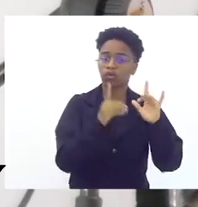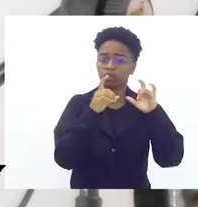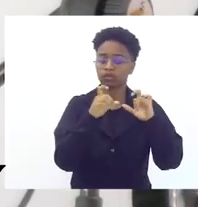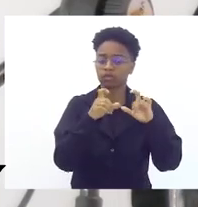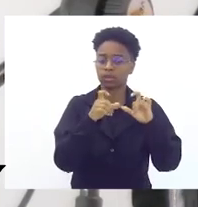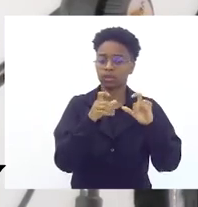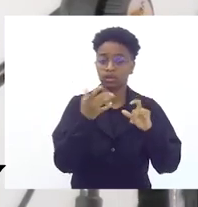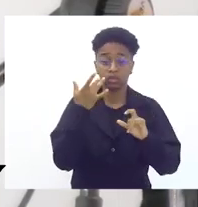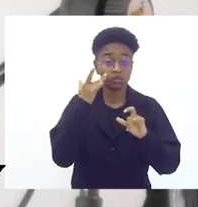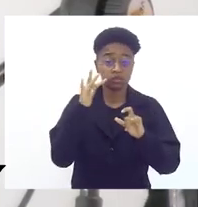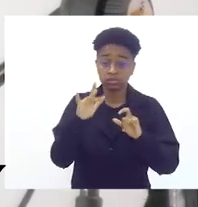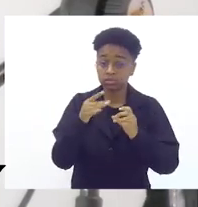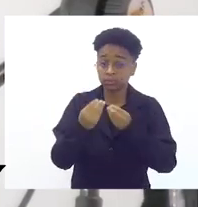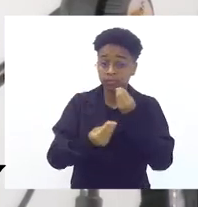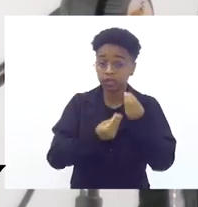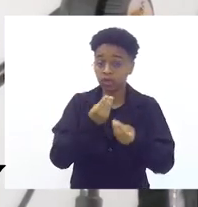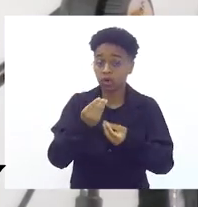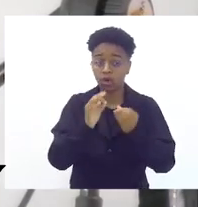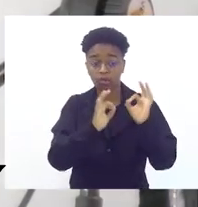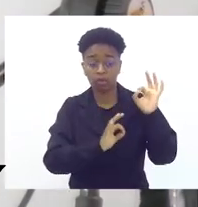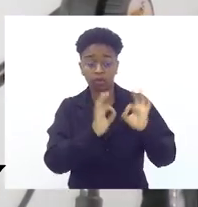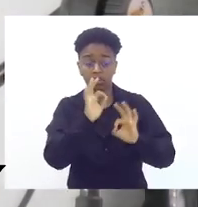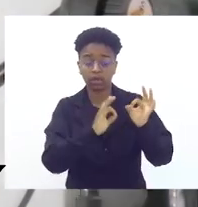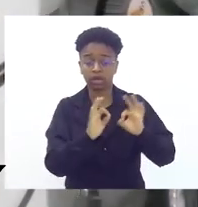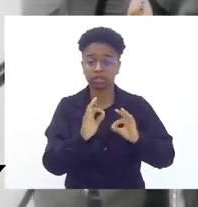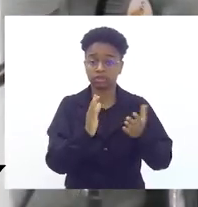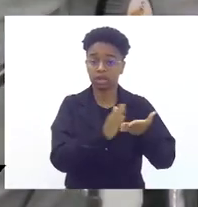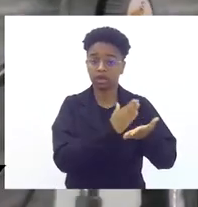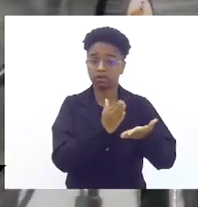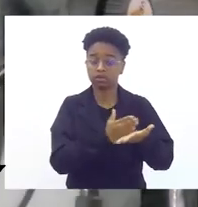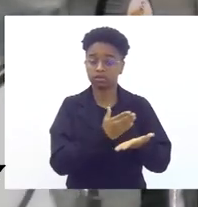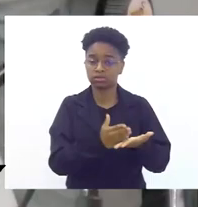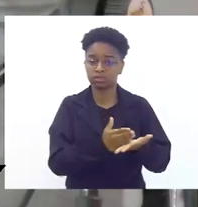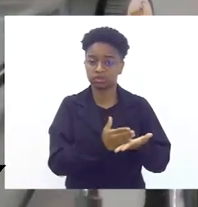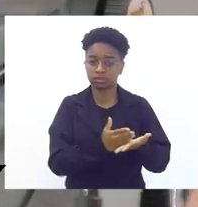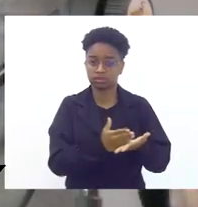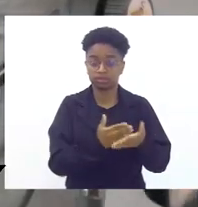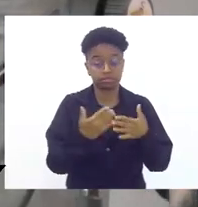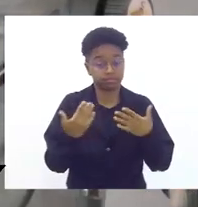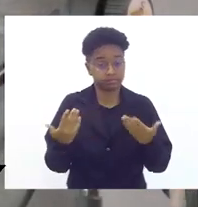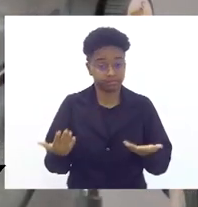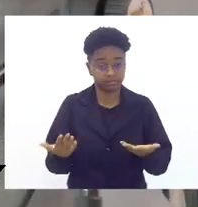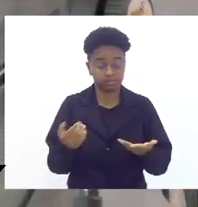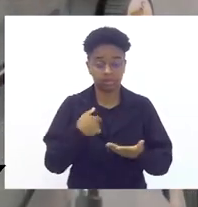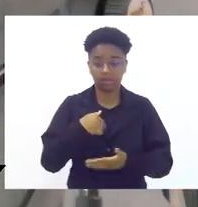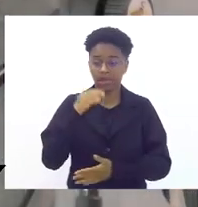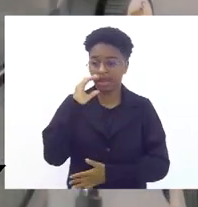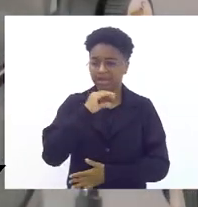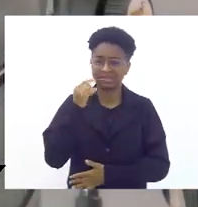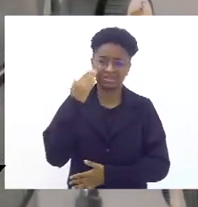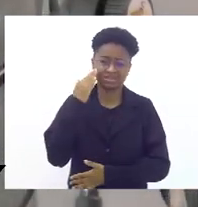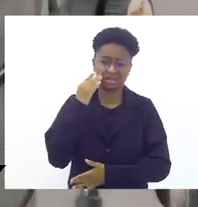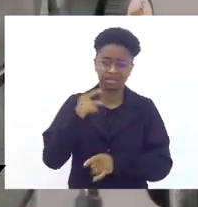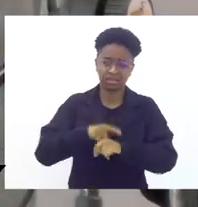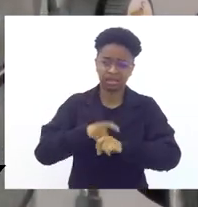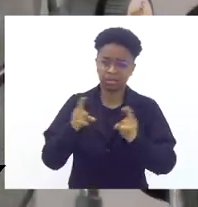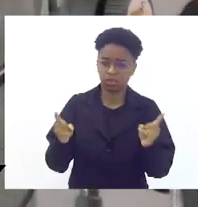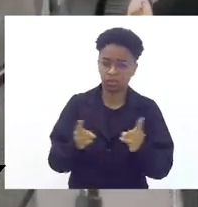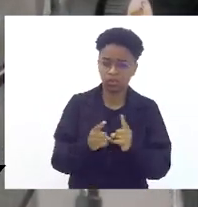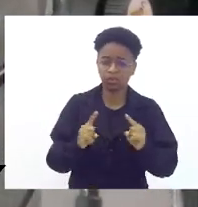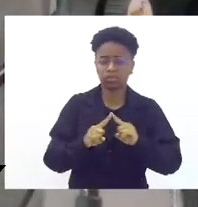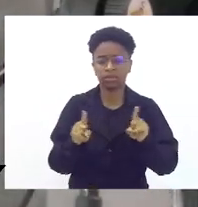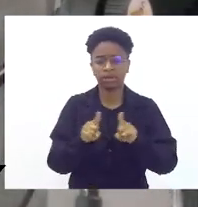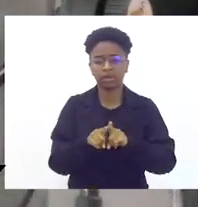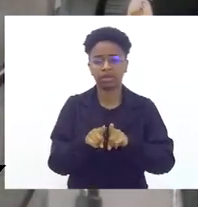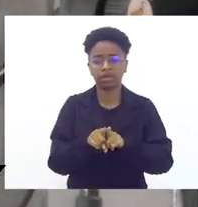sem nem saber como foi construída aquele álbum então é aqui apenas rapidamente eu sei que o nosso tempo é curto e muita gente aqui